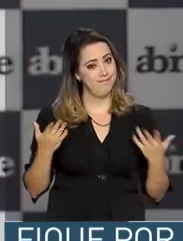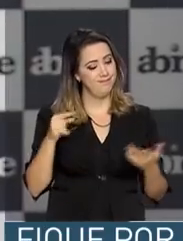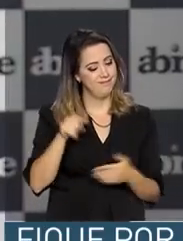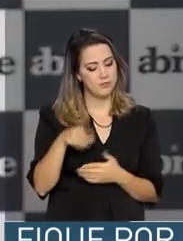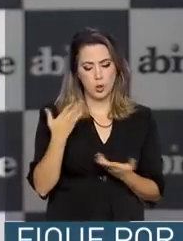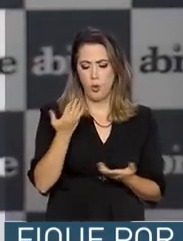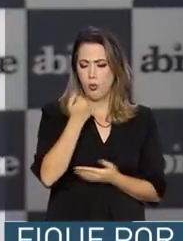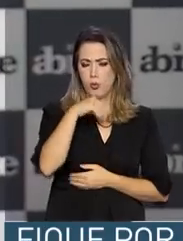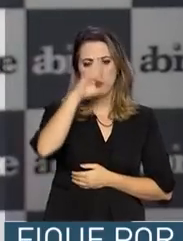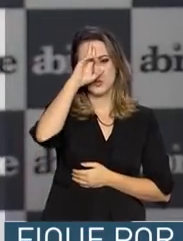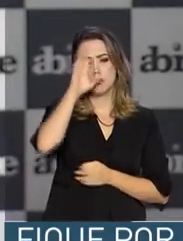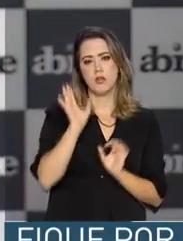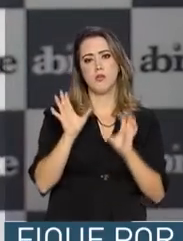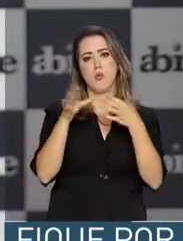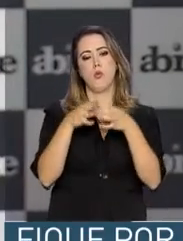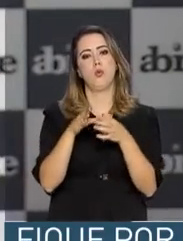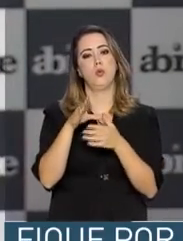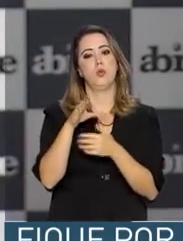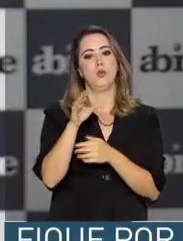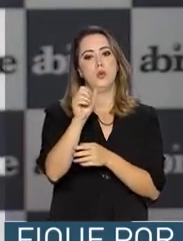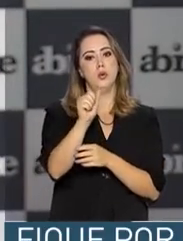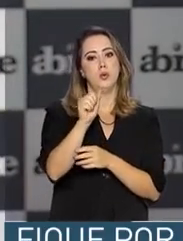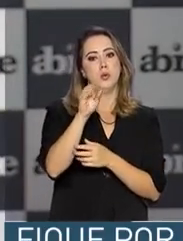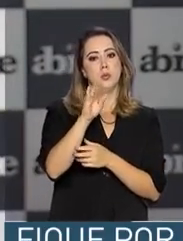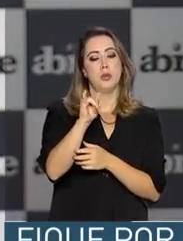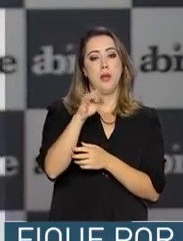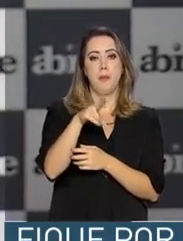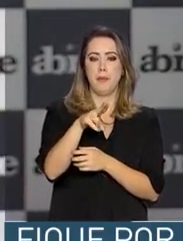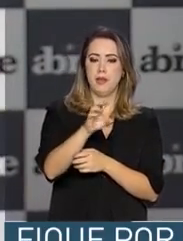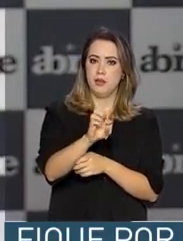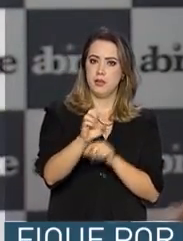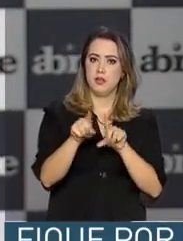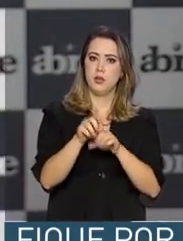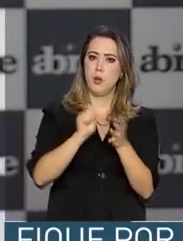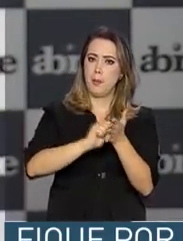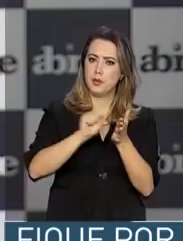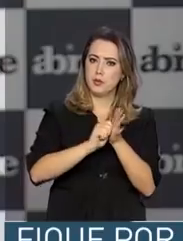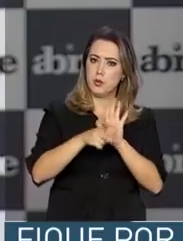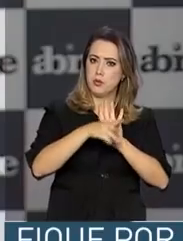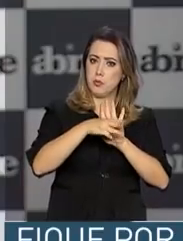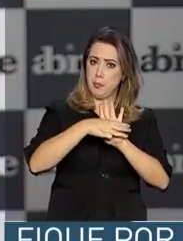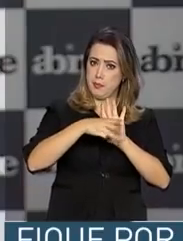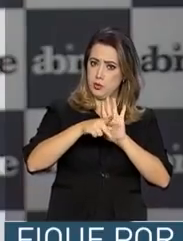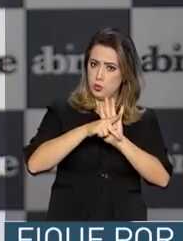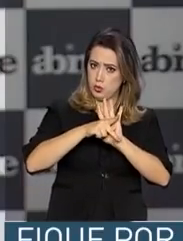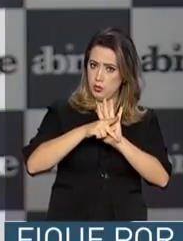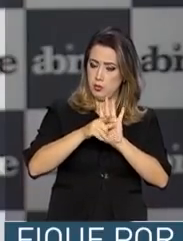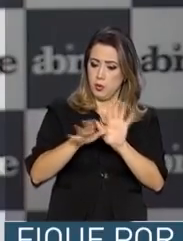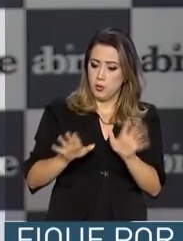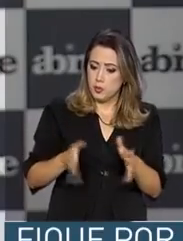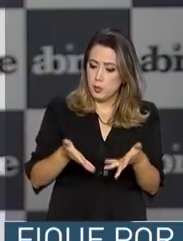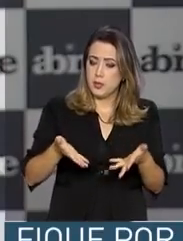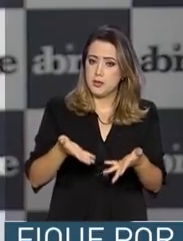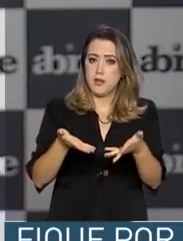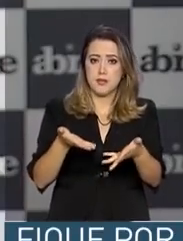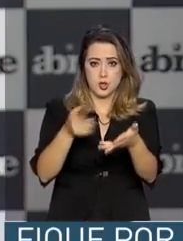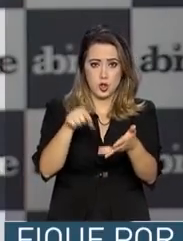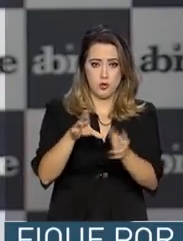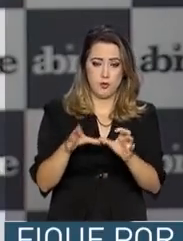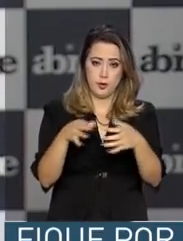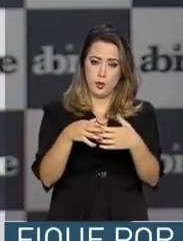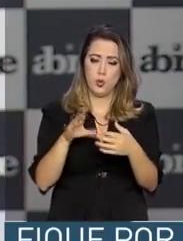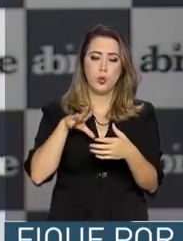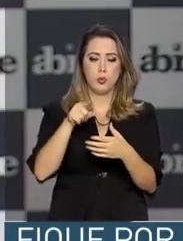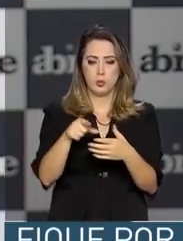de participar do almoço da Bini. Assinamos uma medida provisória incentivadora do setor. Todos